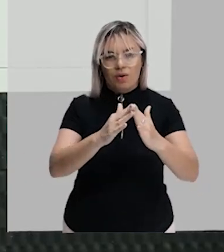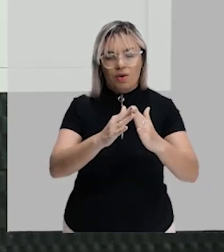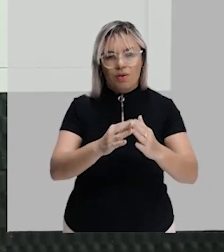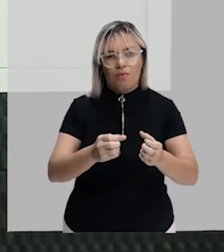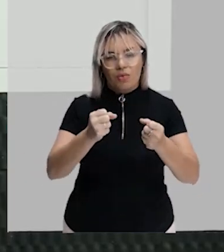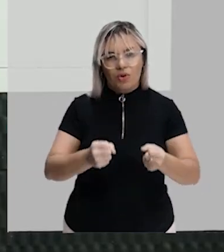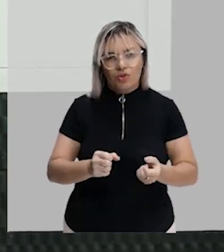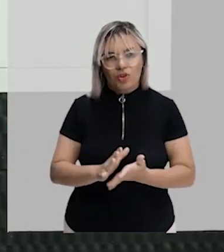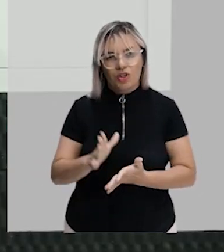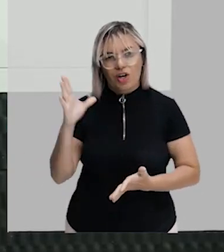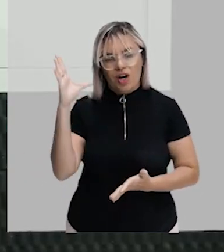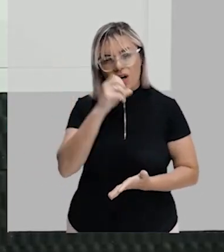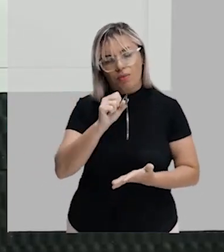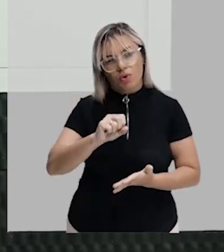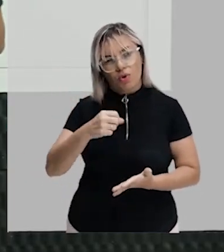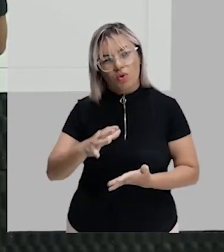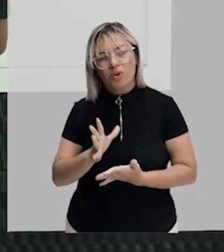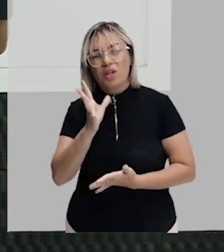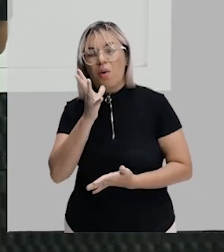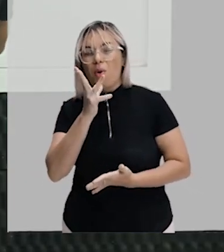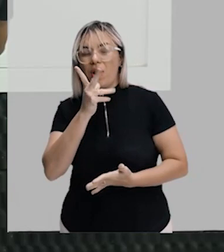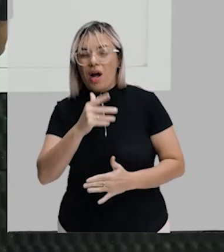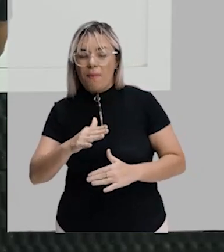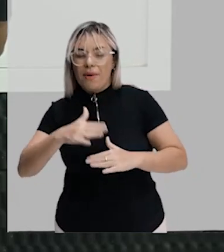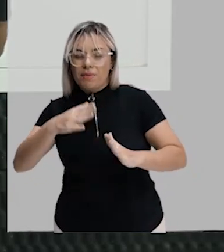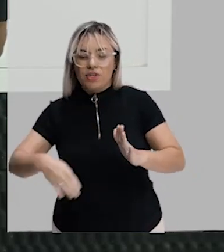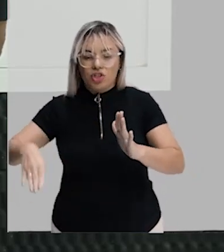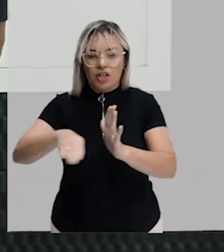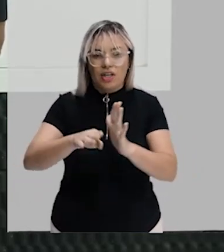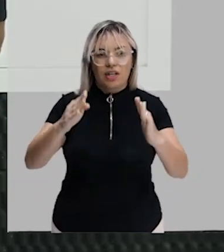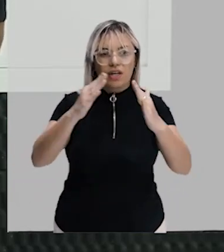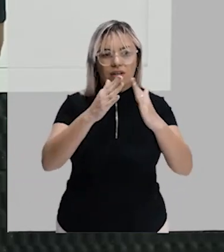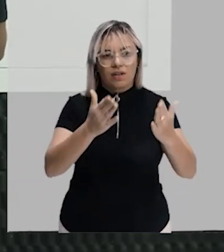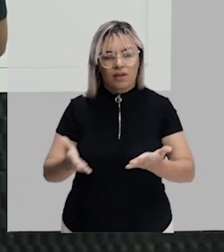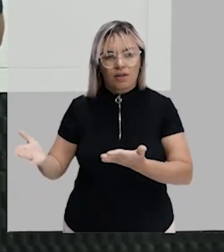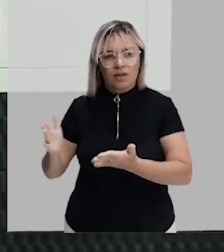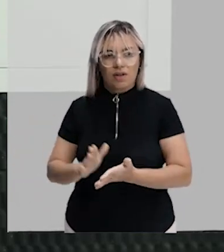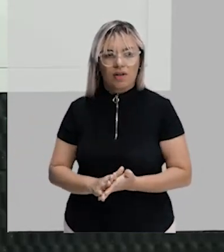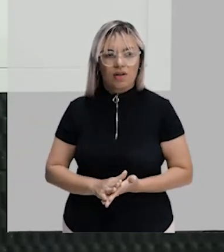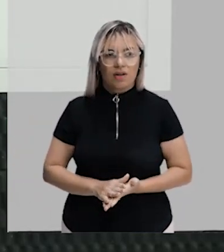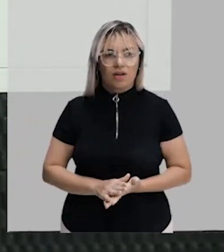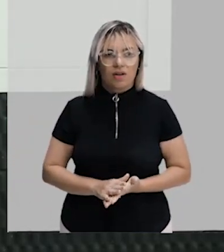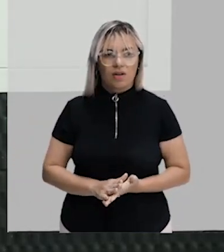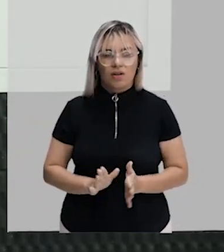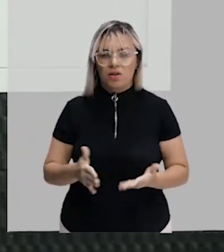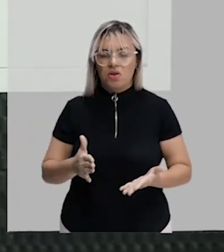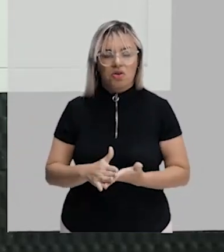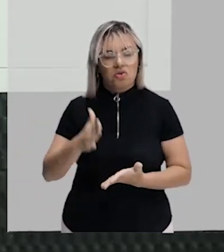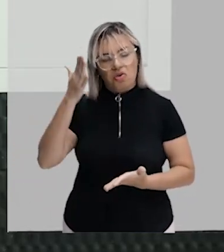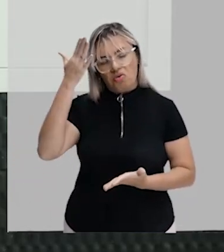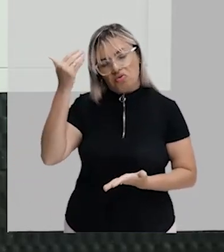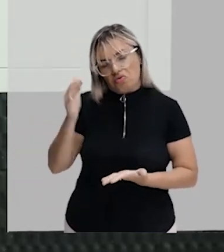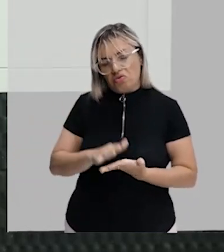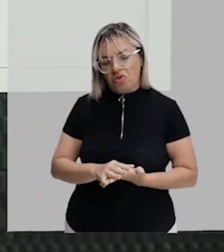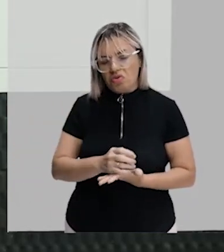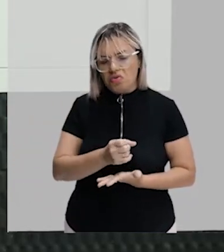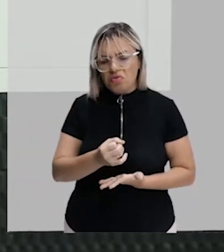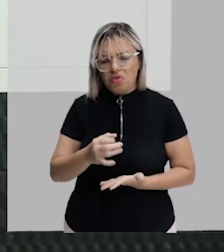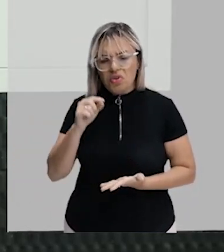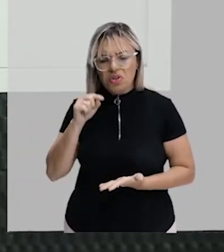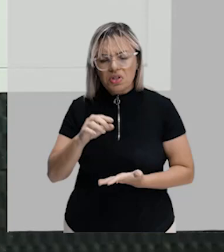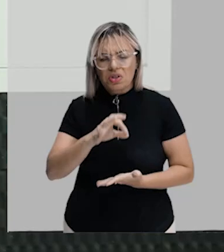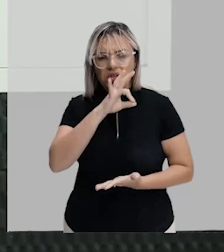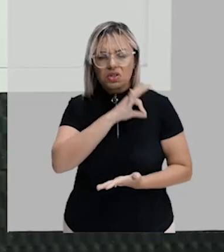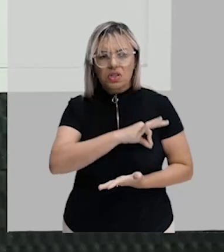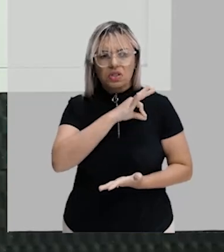olha só, veja bem, o salário, eu não sei quanto era o salário dos caras. O salário era S. Acontece